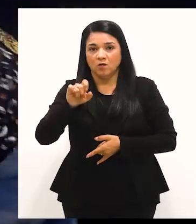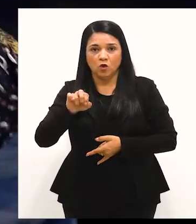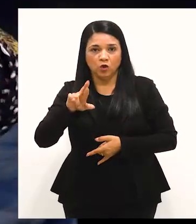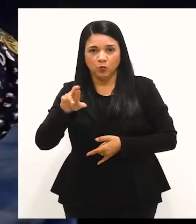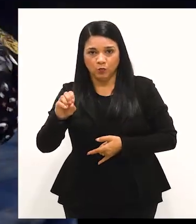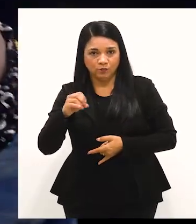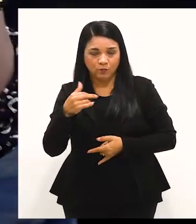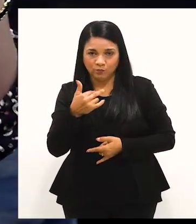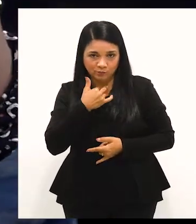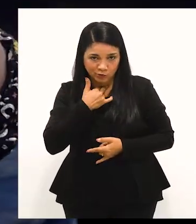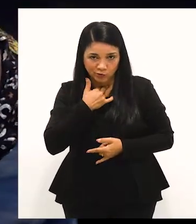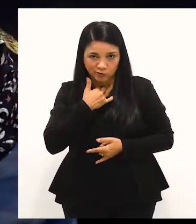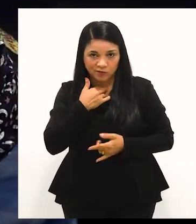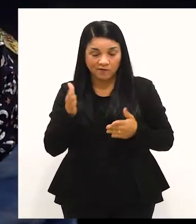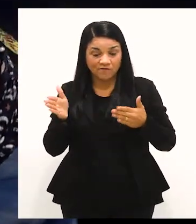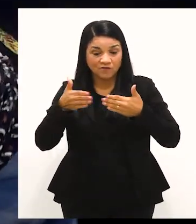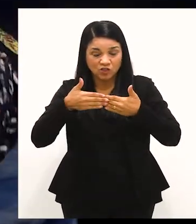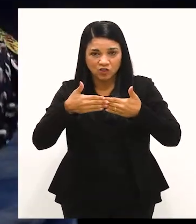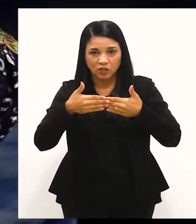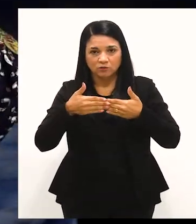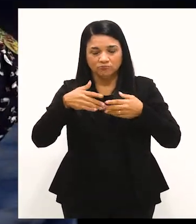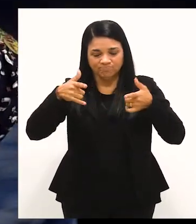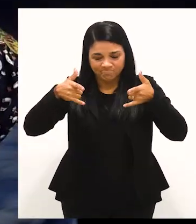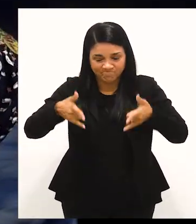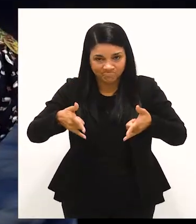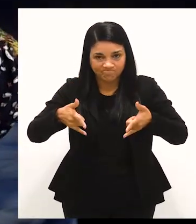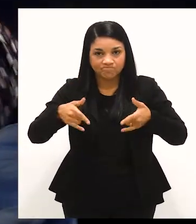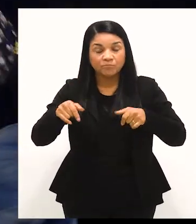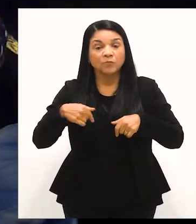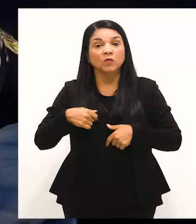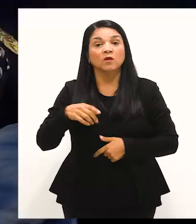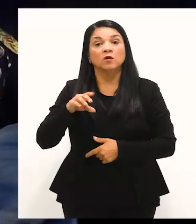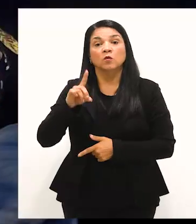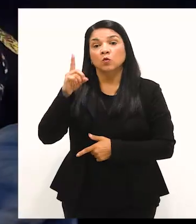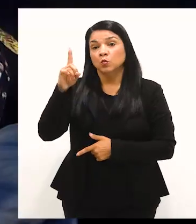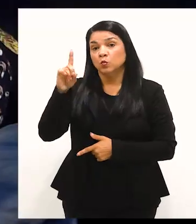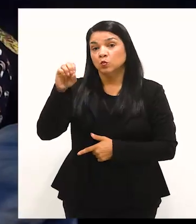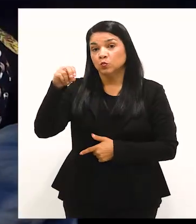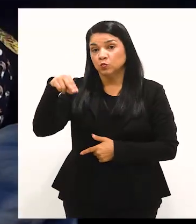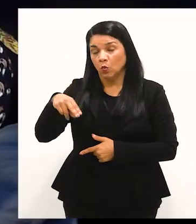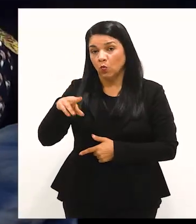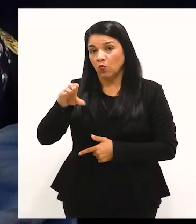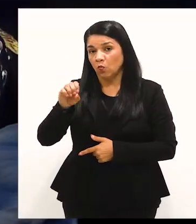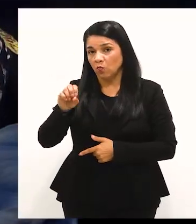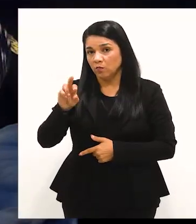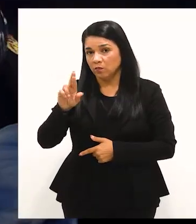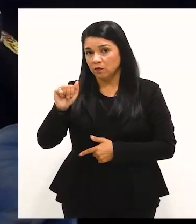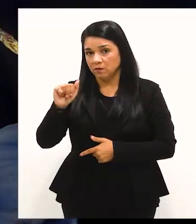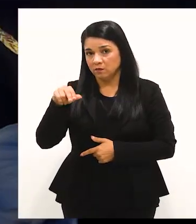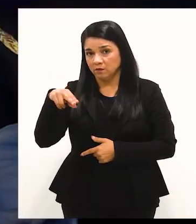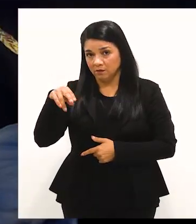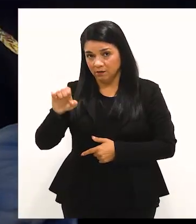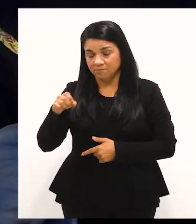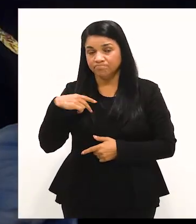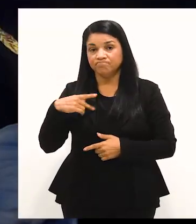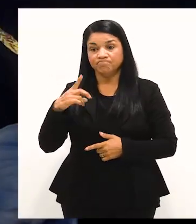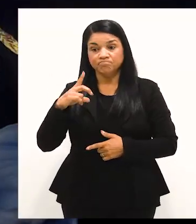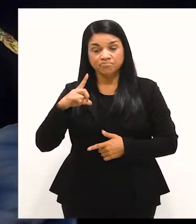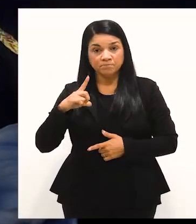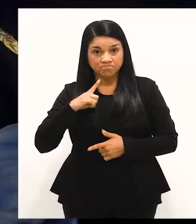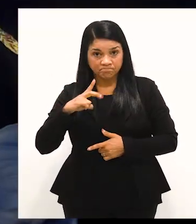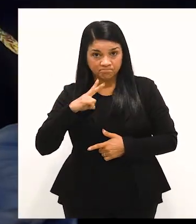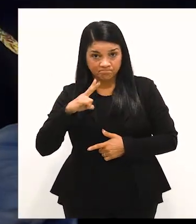né? Caixão fechado, não podia ter velório. E Sua Eminência, Dona Ani João Tempesta, foi pessoalmente